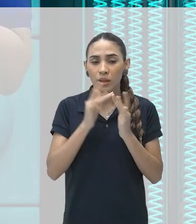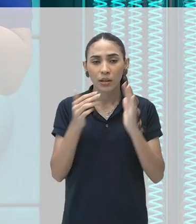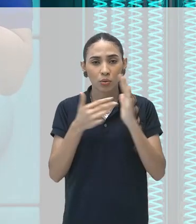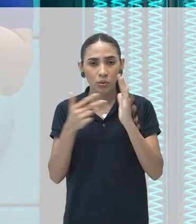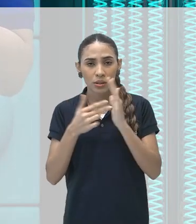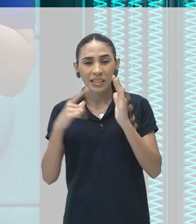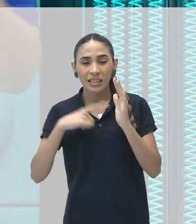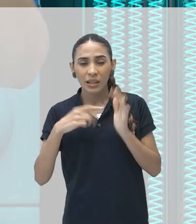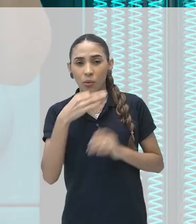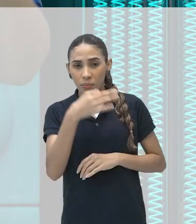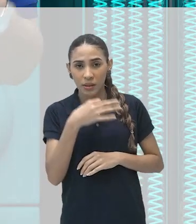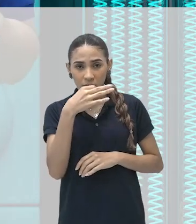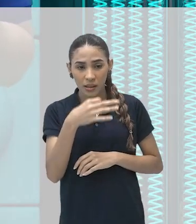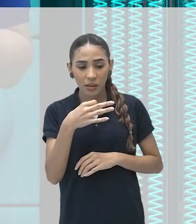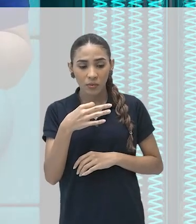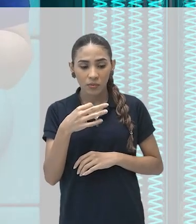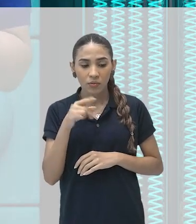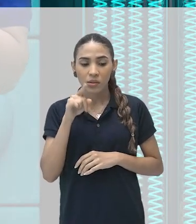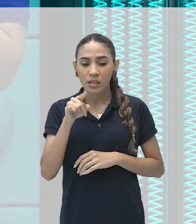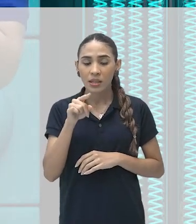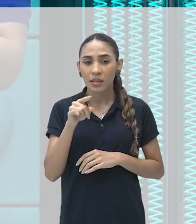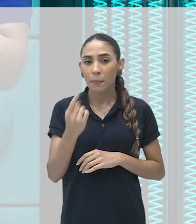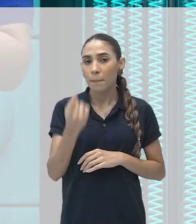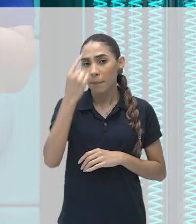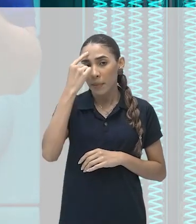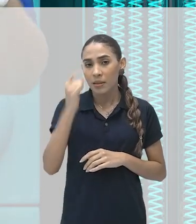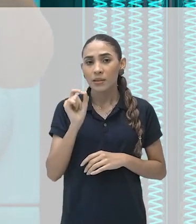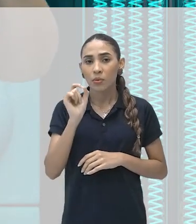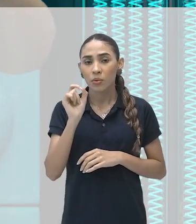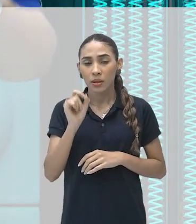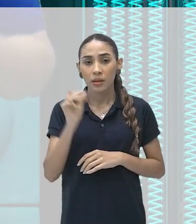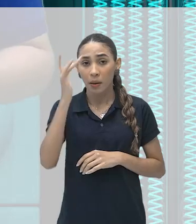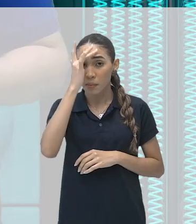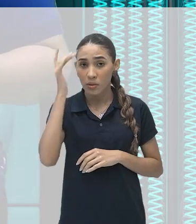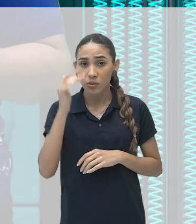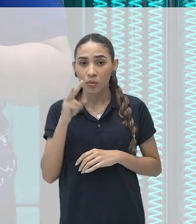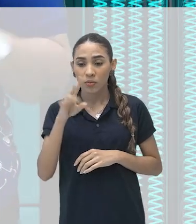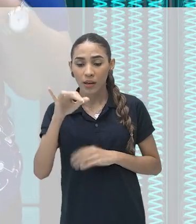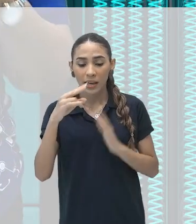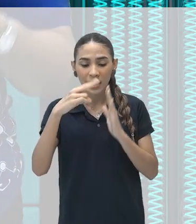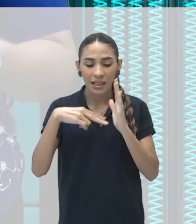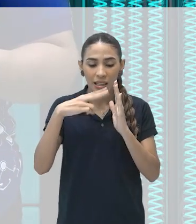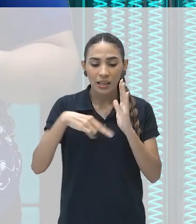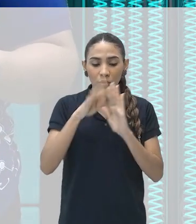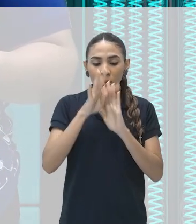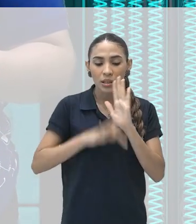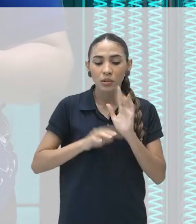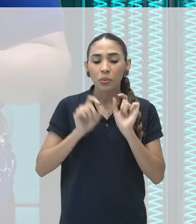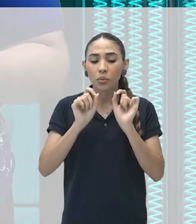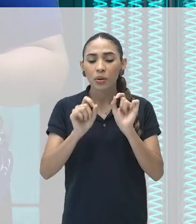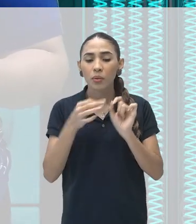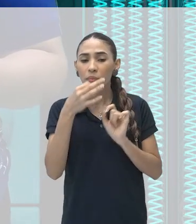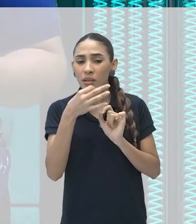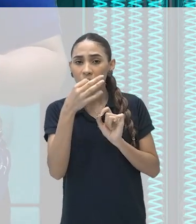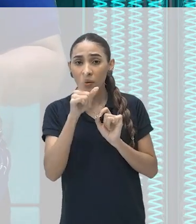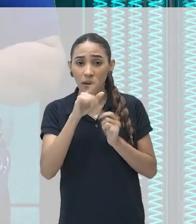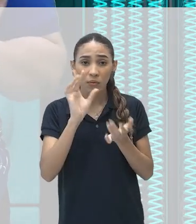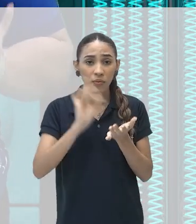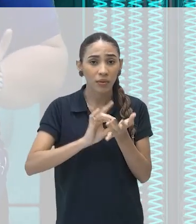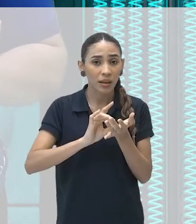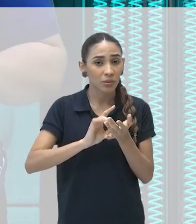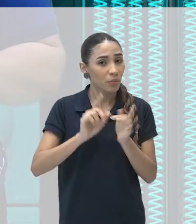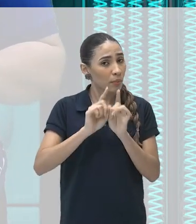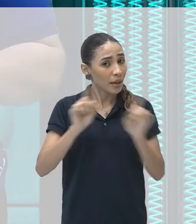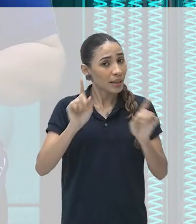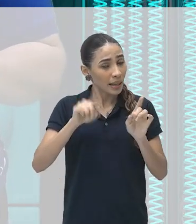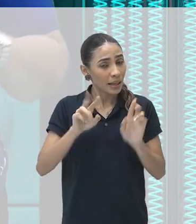têm opiniões, você faz pensar a pessoa que vai ler aquele texto que aquela opinião ali é um fato. E não